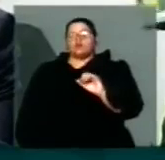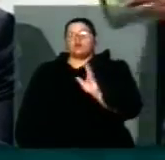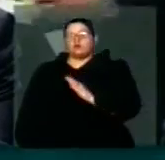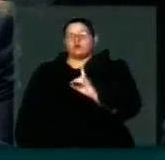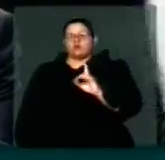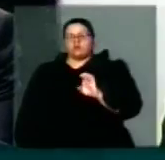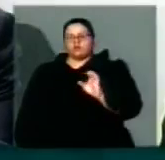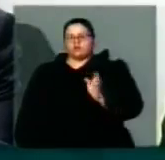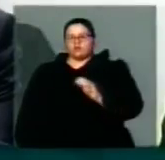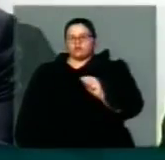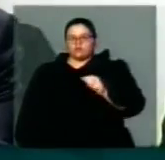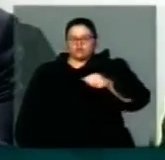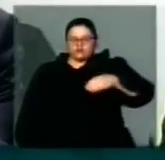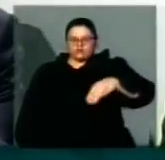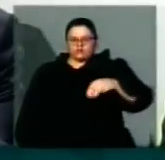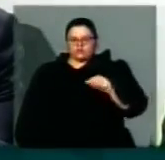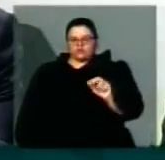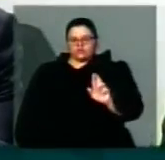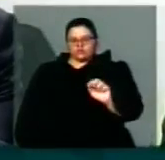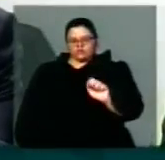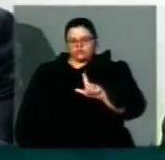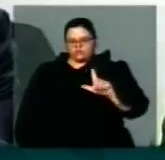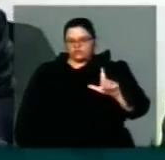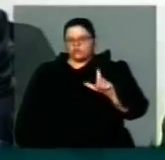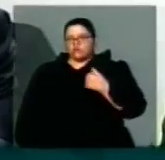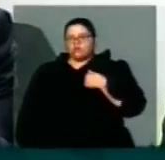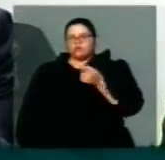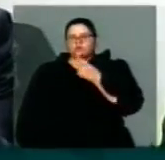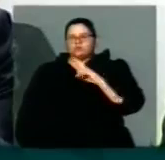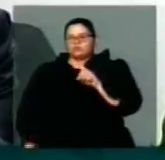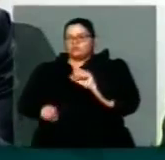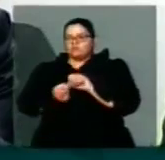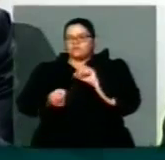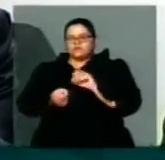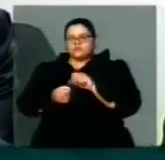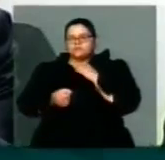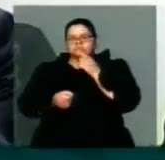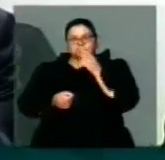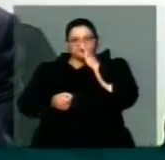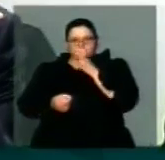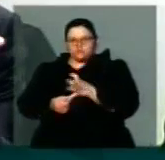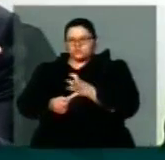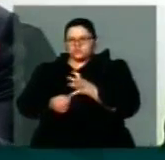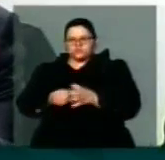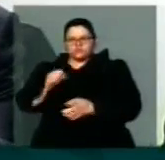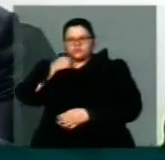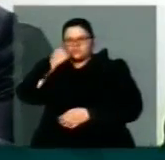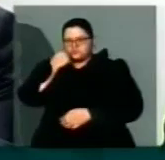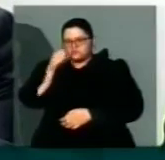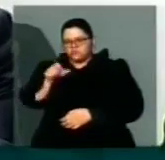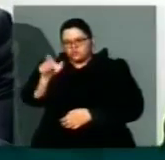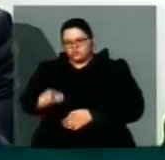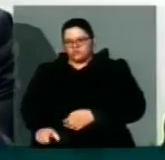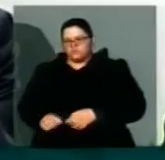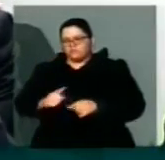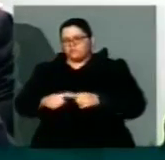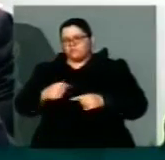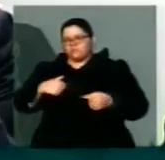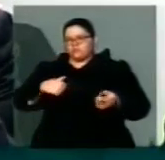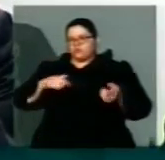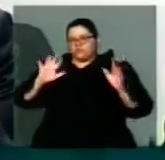arquivamento do senador Delcídio Amaral, não estou aqui fazendo nenhuma acusação ao senador Delcídio Amaral, até porque eu não tenho competência